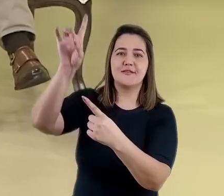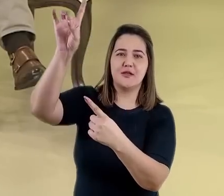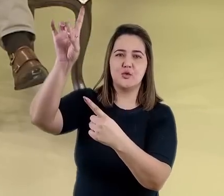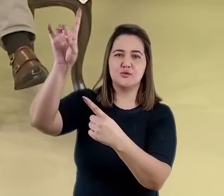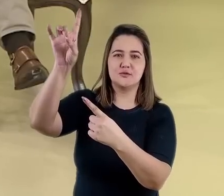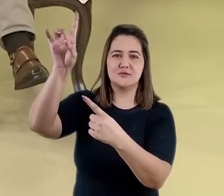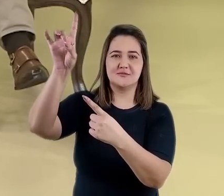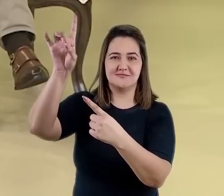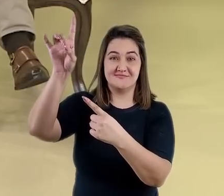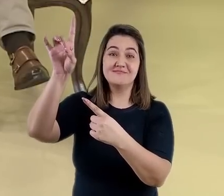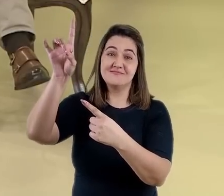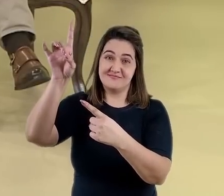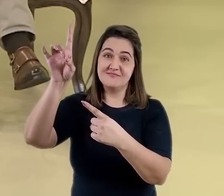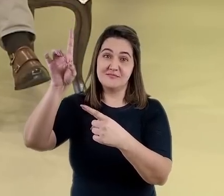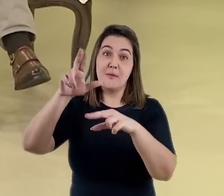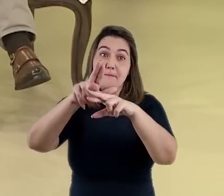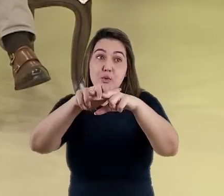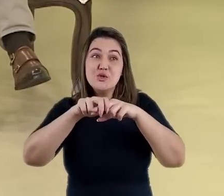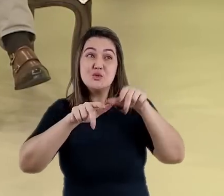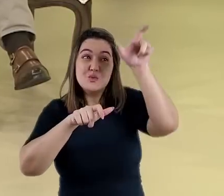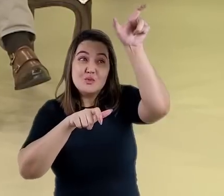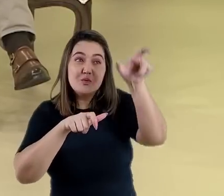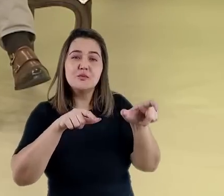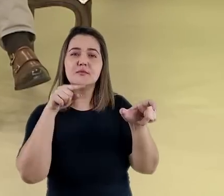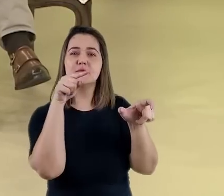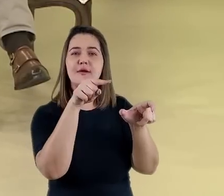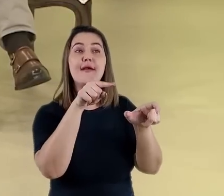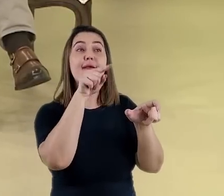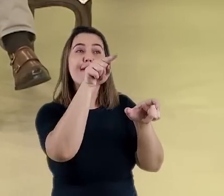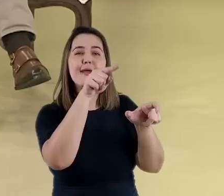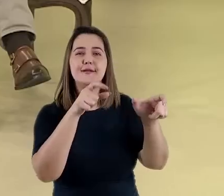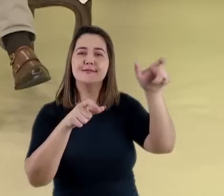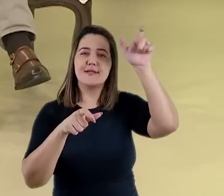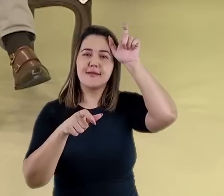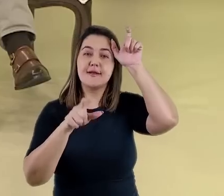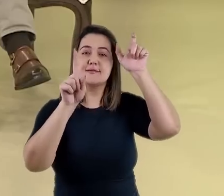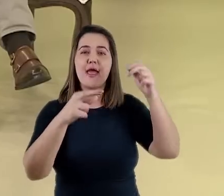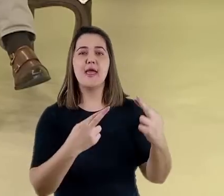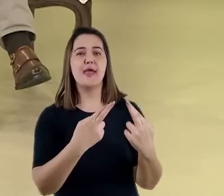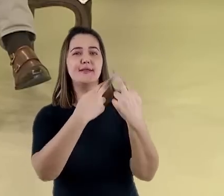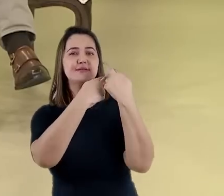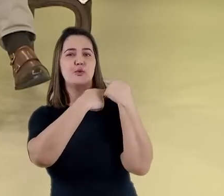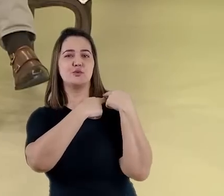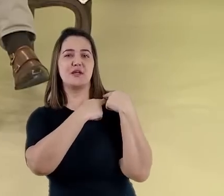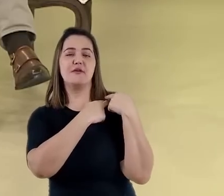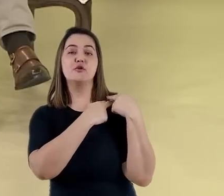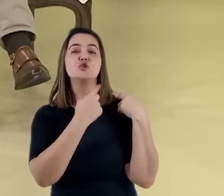terra juntamente com ele. É esse ser aquele que está por detrás de